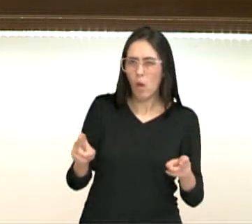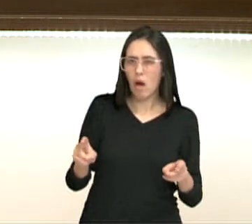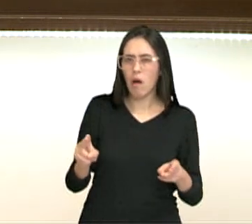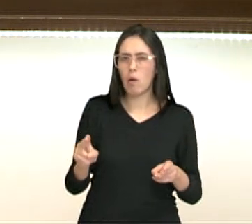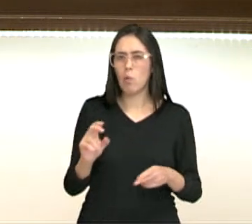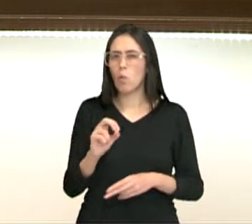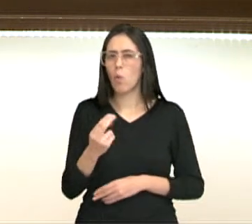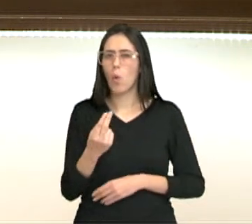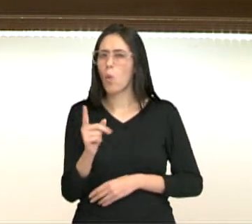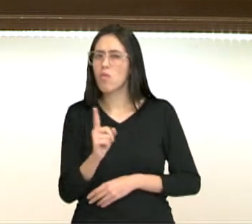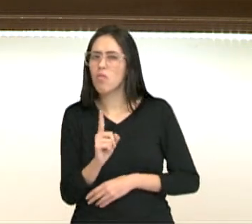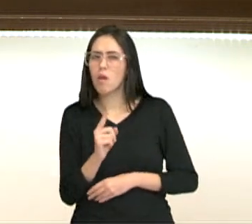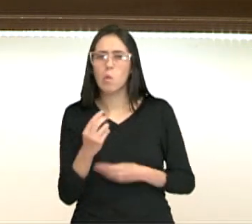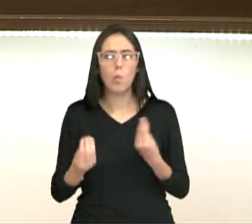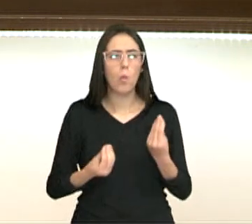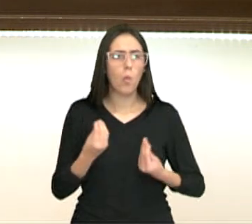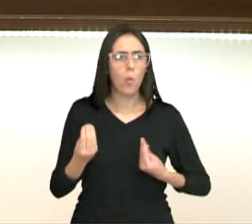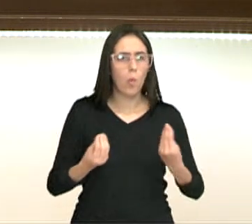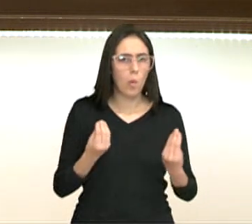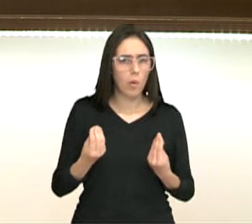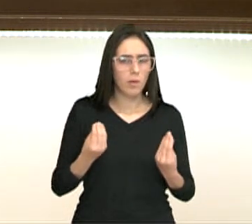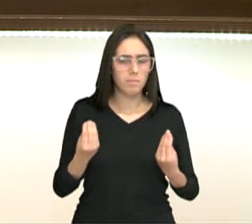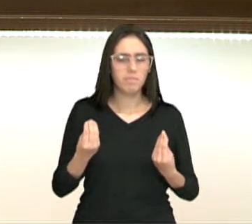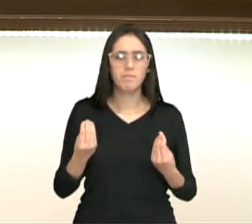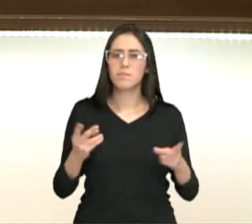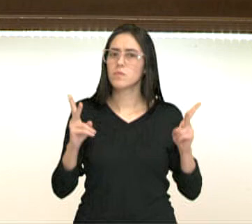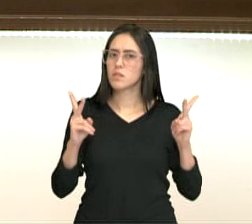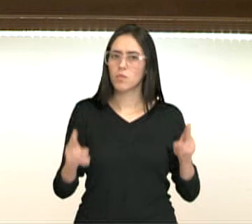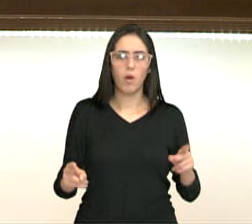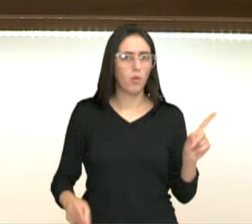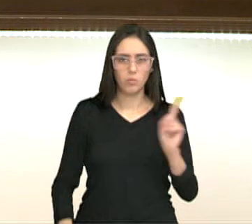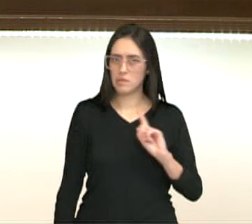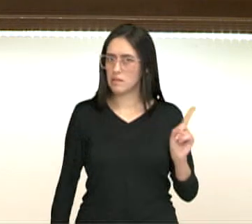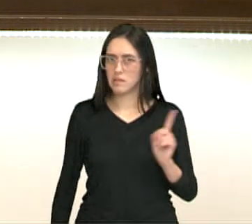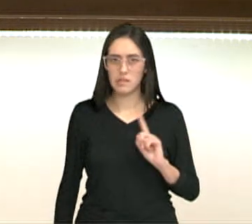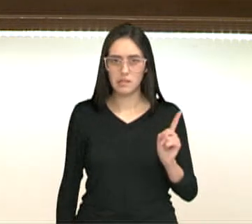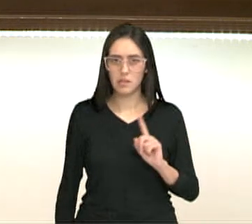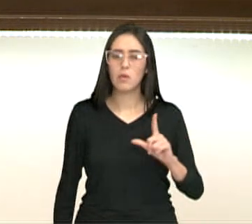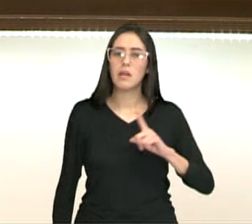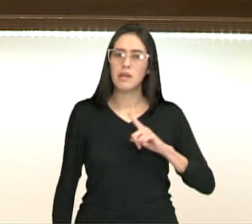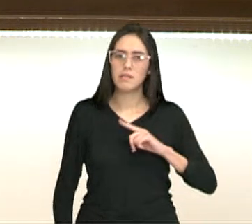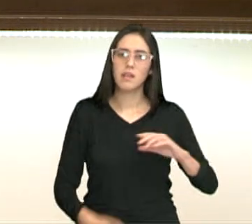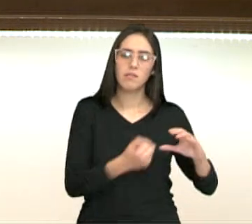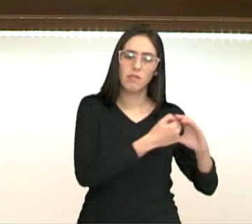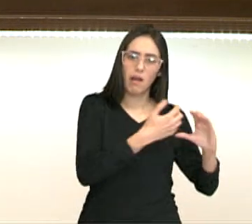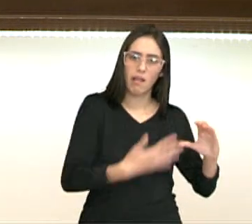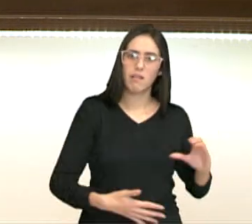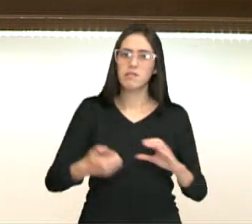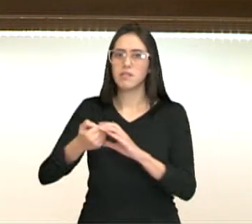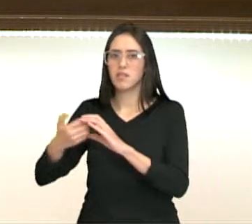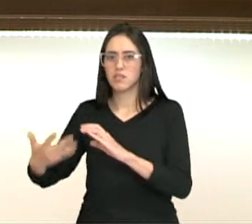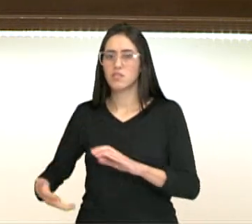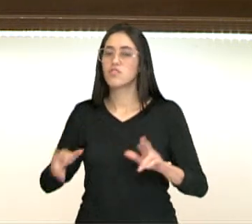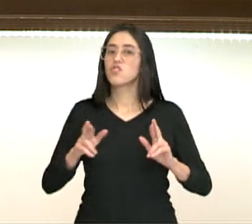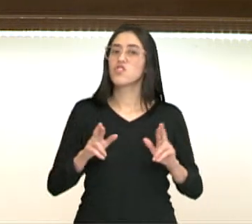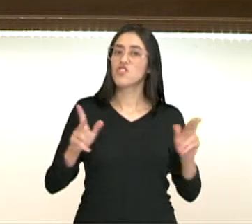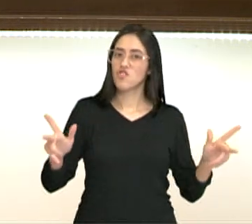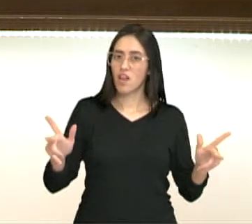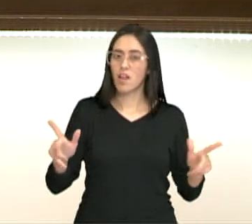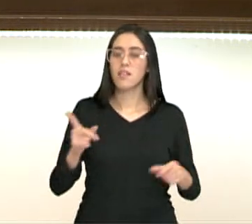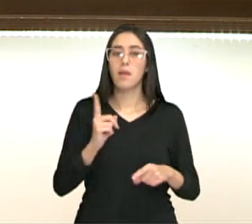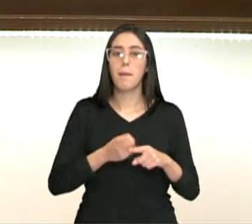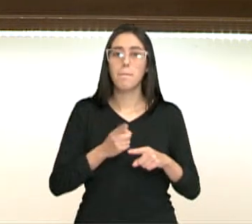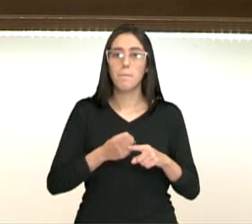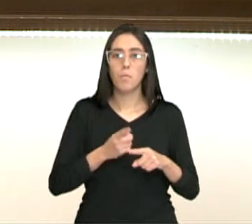bike, ciclismo de estrada? Elas não são a mesma coisa. Elas têm características diferentes porque